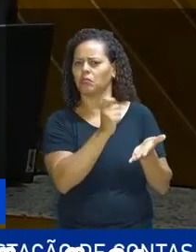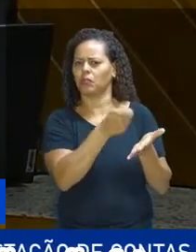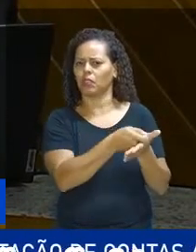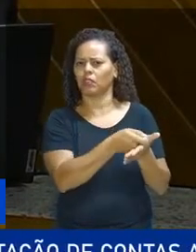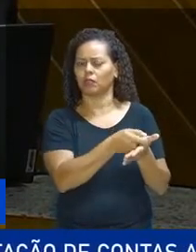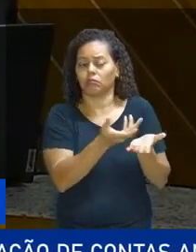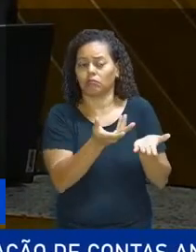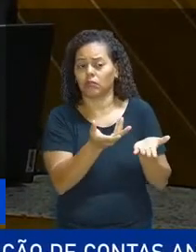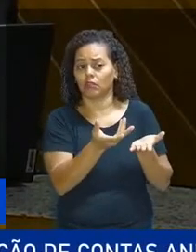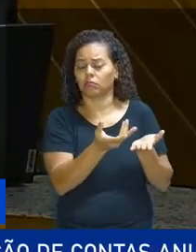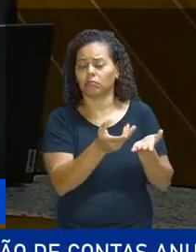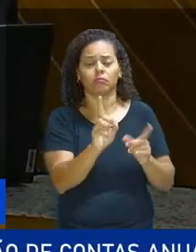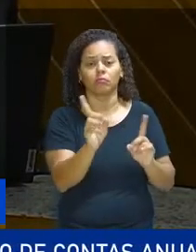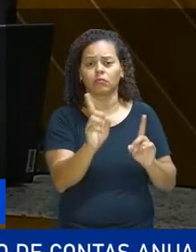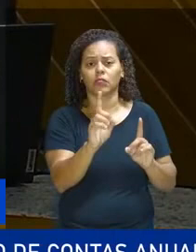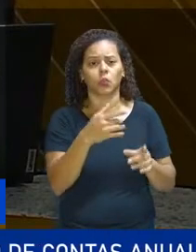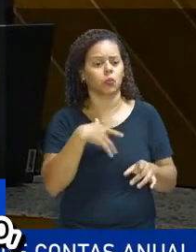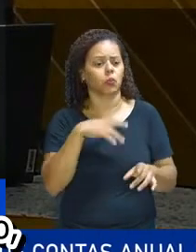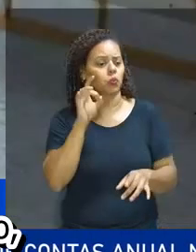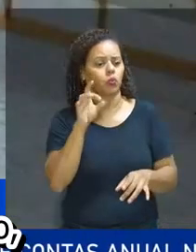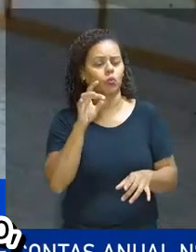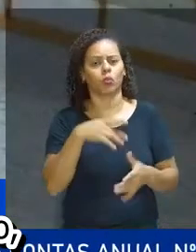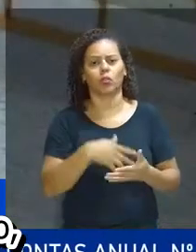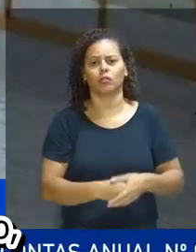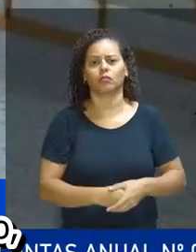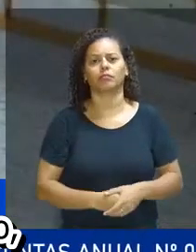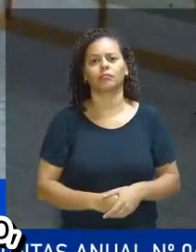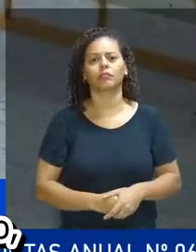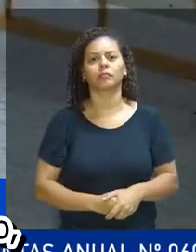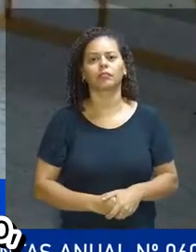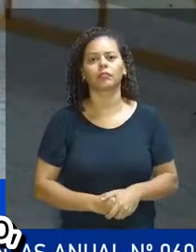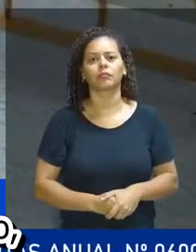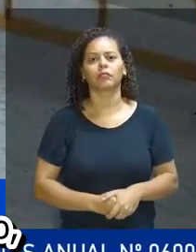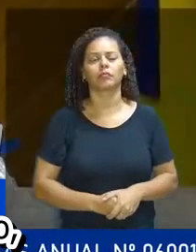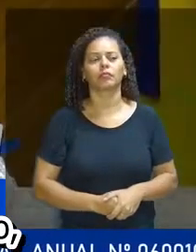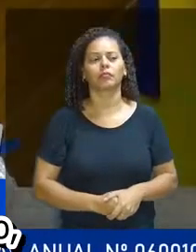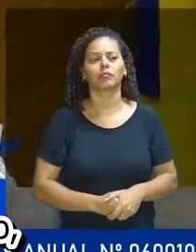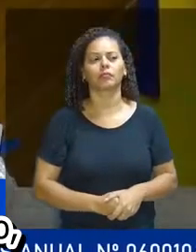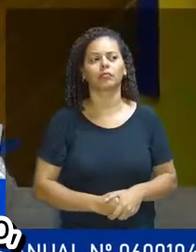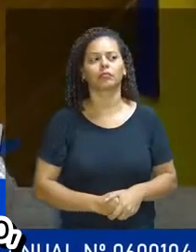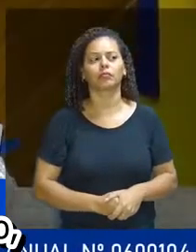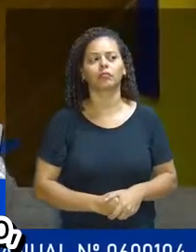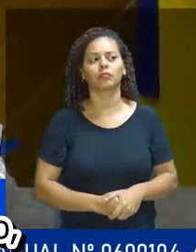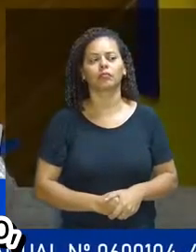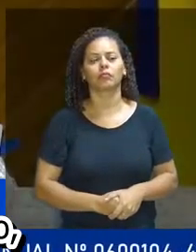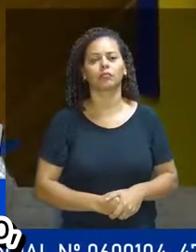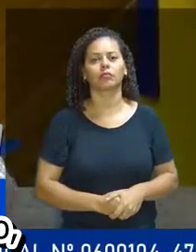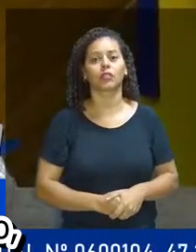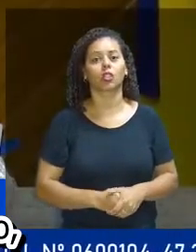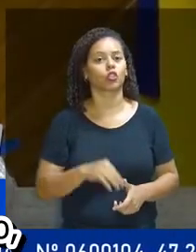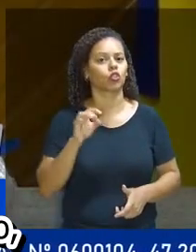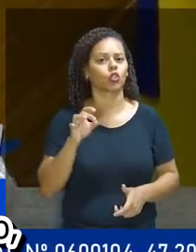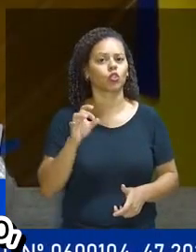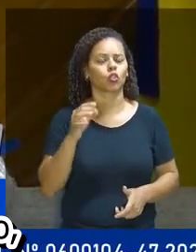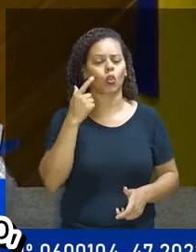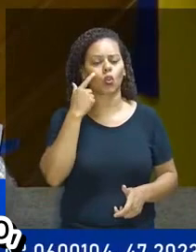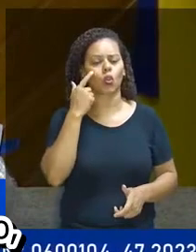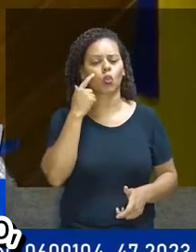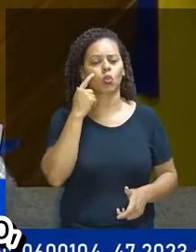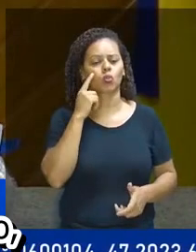foi. Então, só a ressalva. Perfeito. Eu também, apenas para em